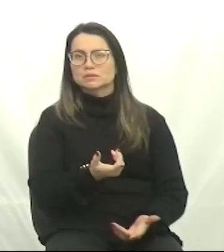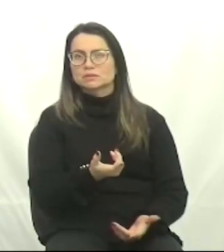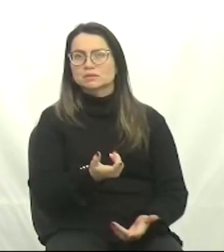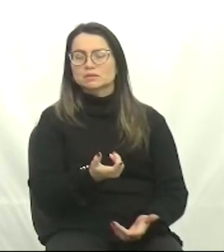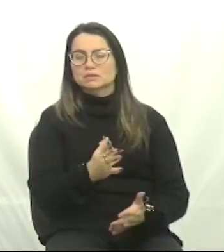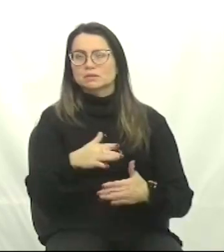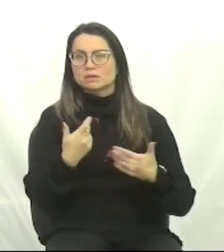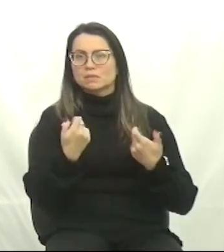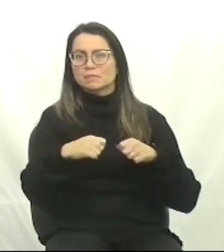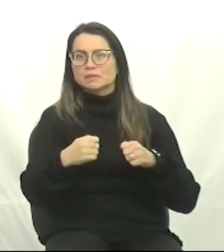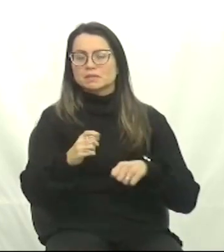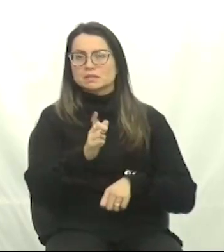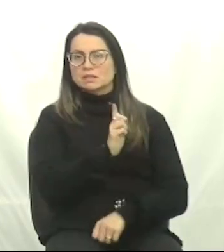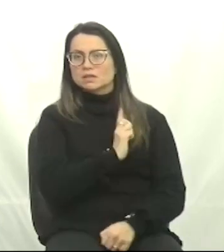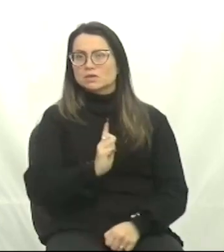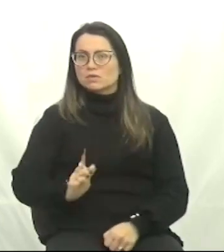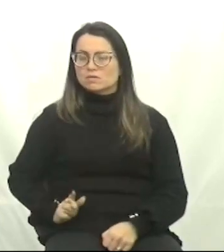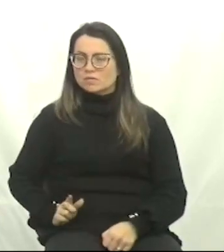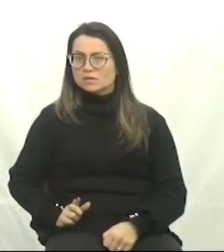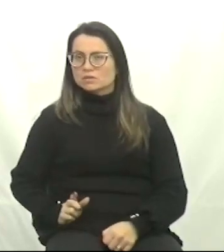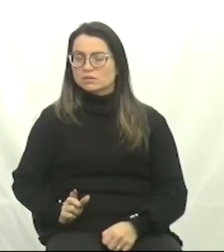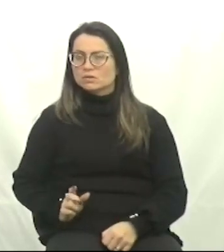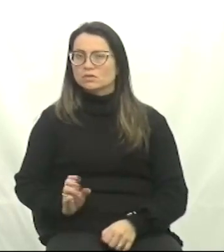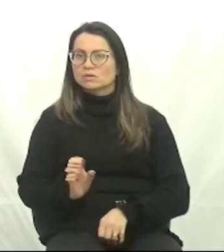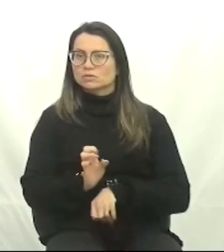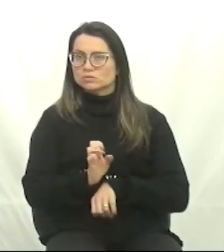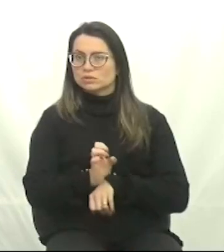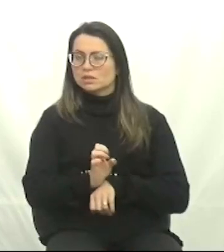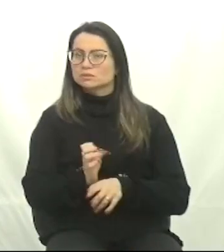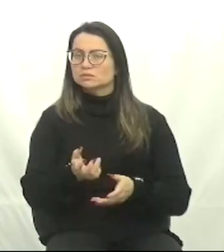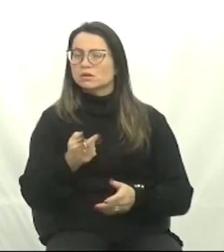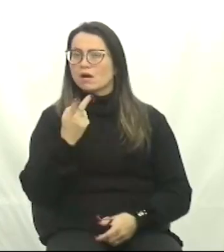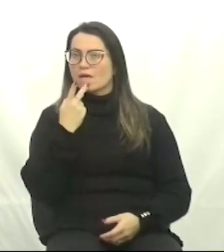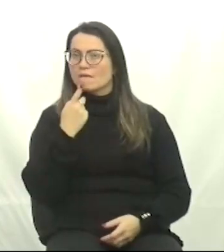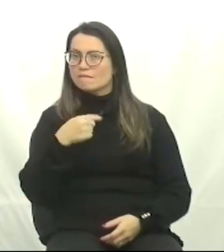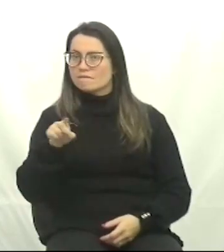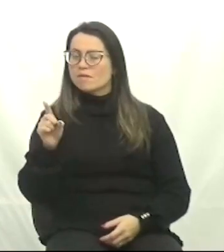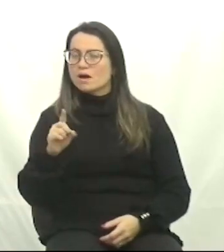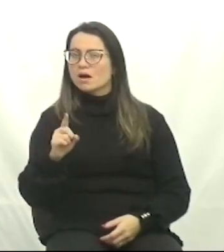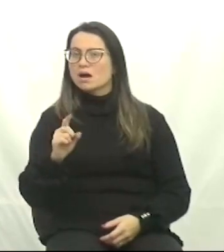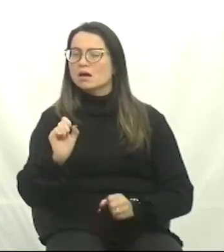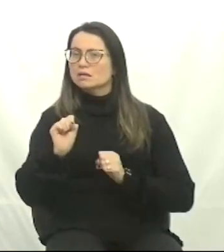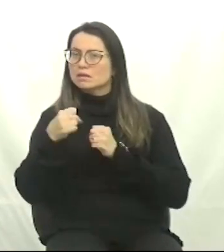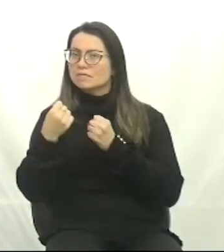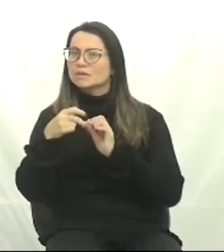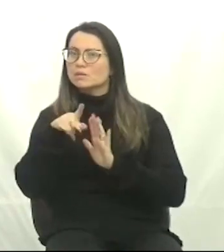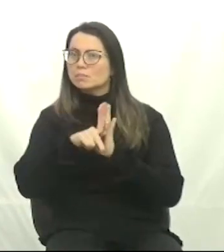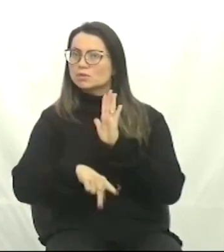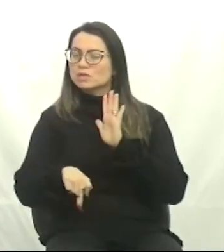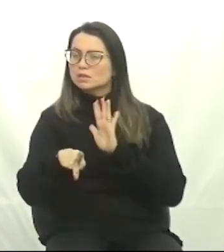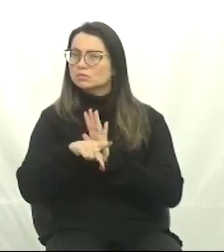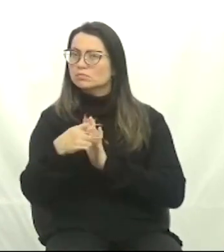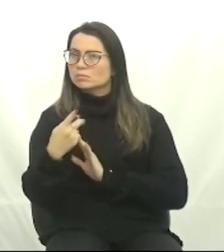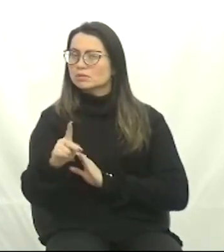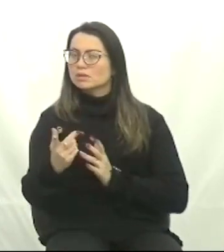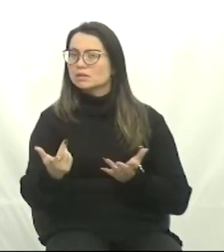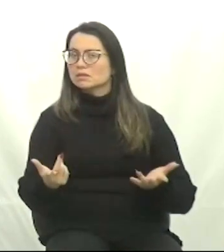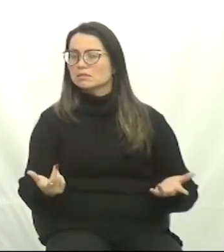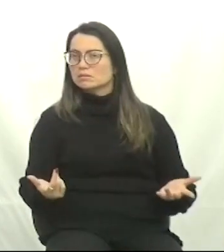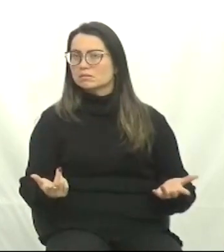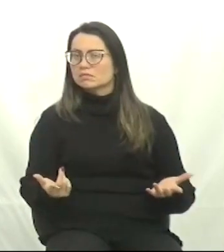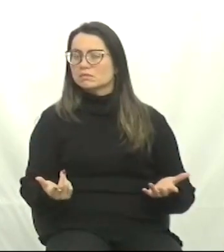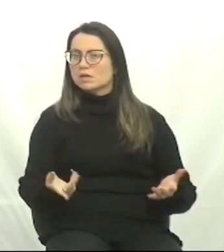preciso que o governo do Estado assuma o seu discurso, que vá para a Assembleia defender o seu projeto, que não é bem o que foi defendido na